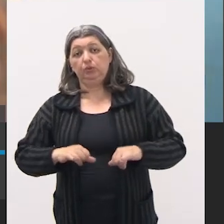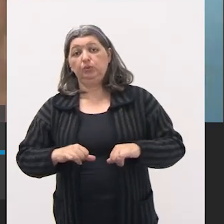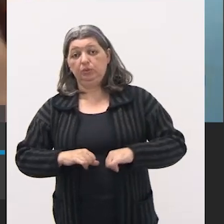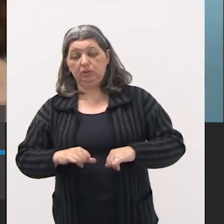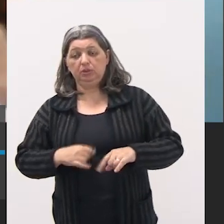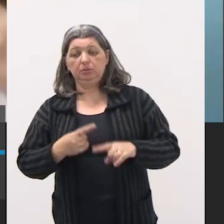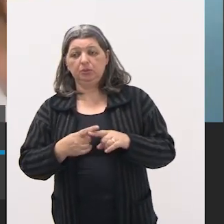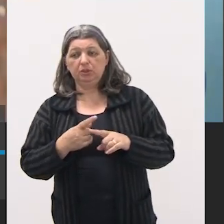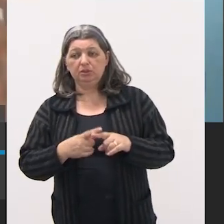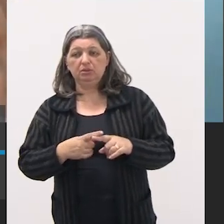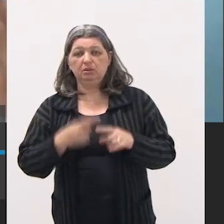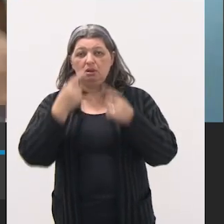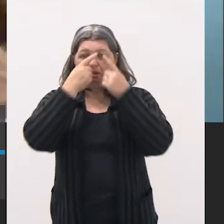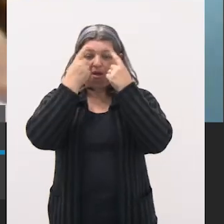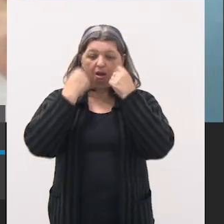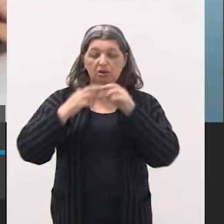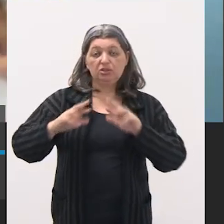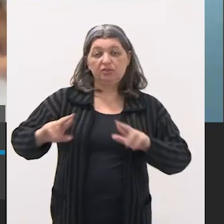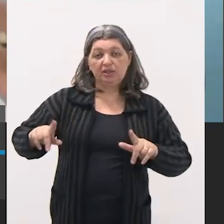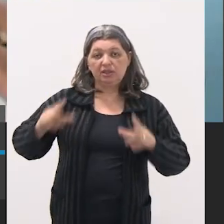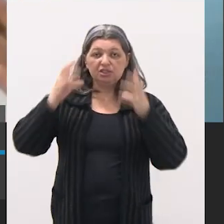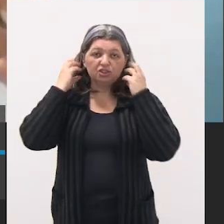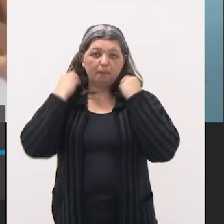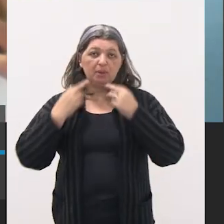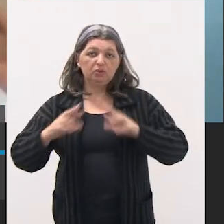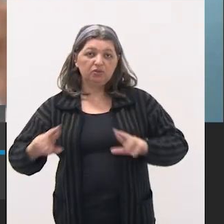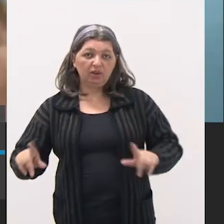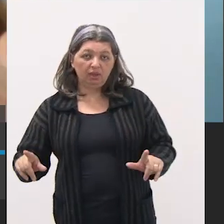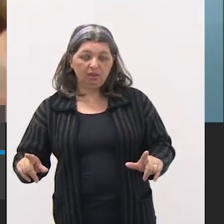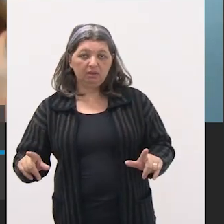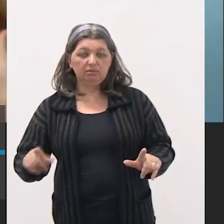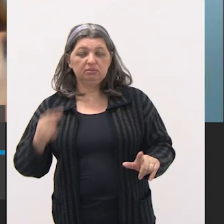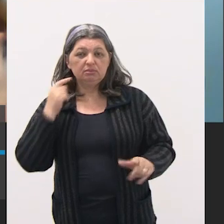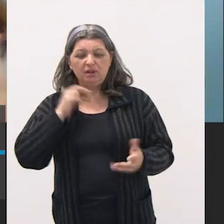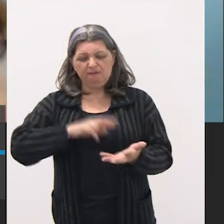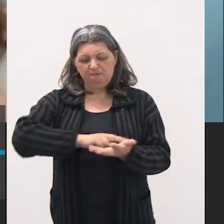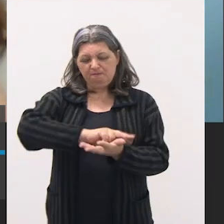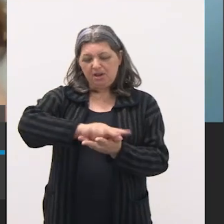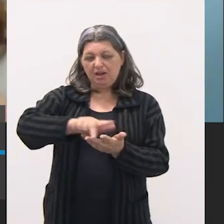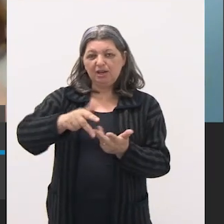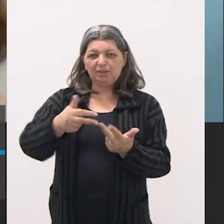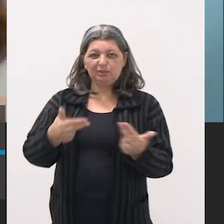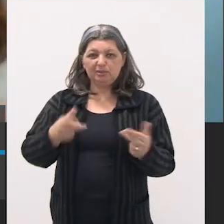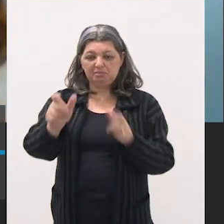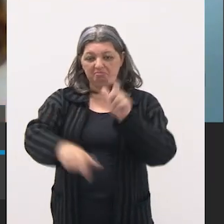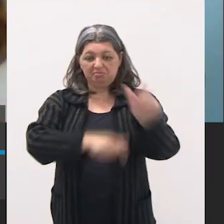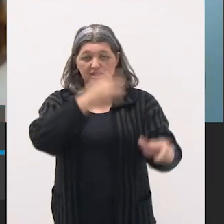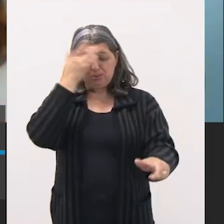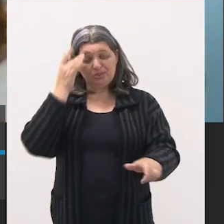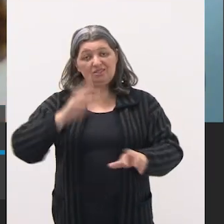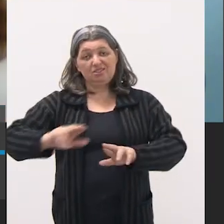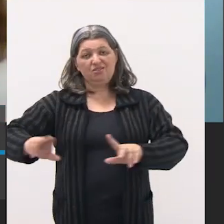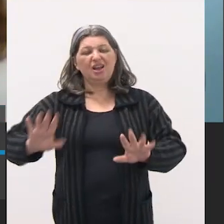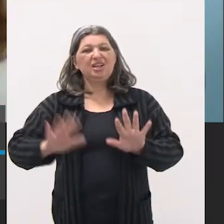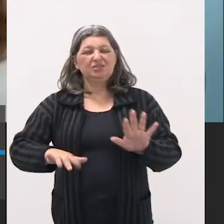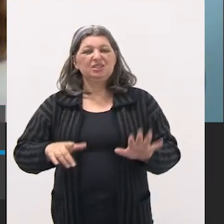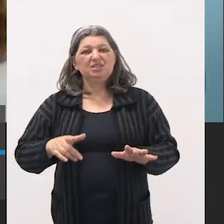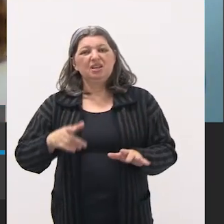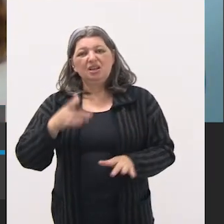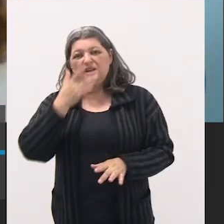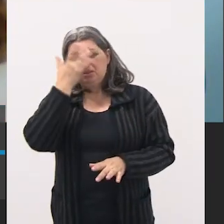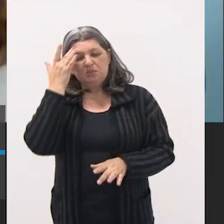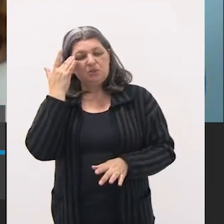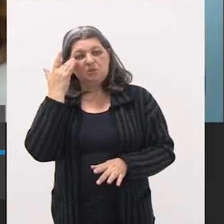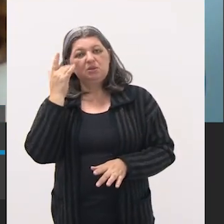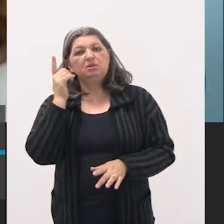bocas diferentes, olhos diferentes, cabelos diferentes, têm uma dificuldade de ser aceita. E essas